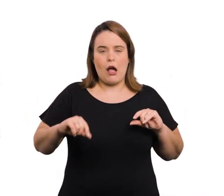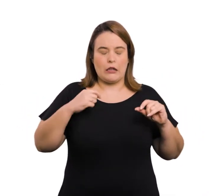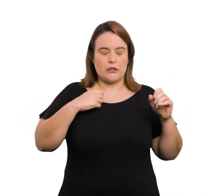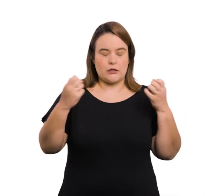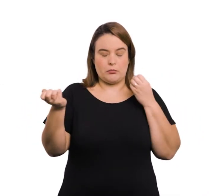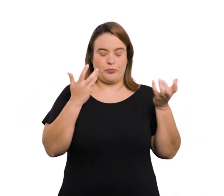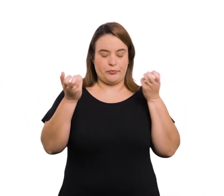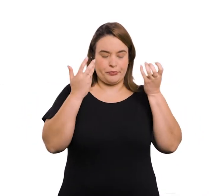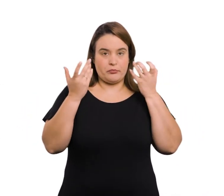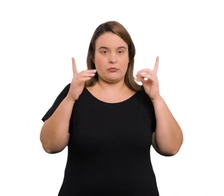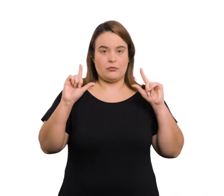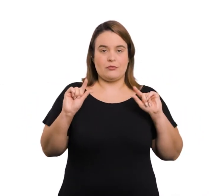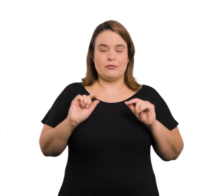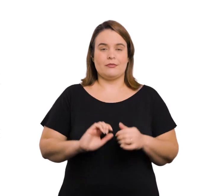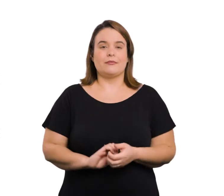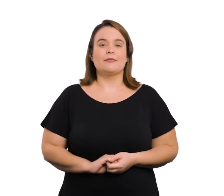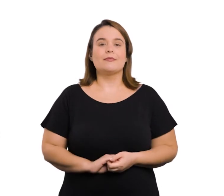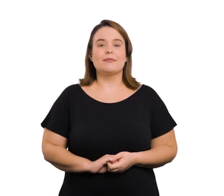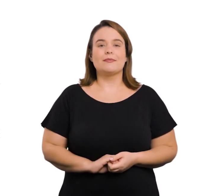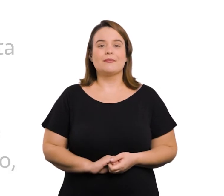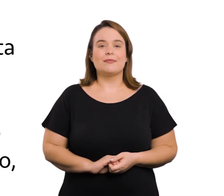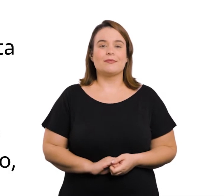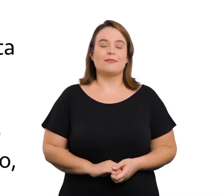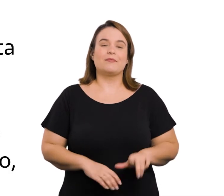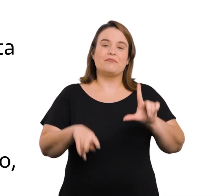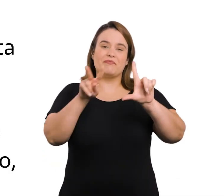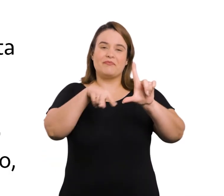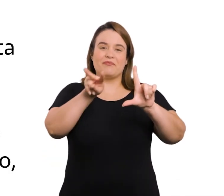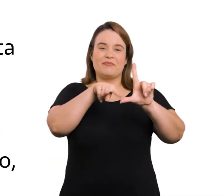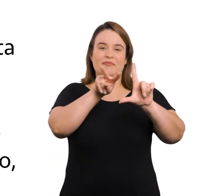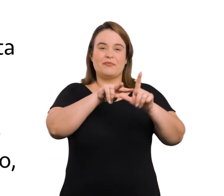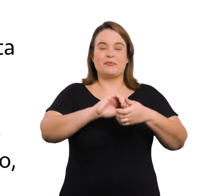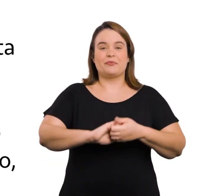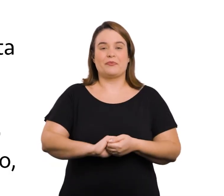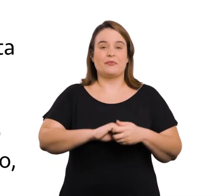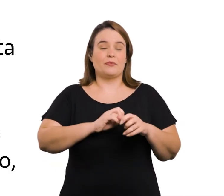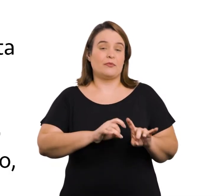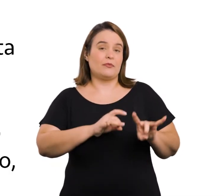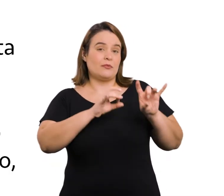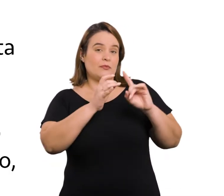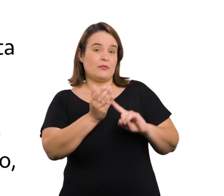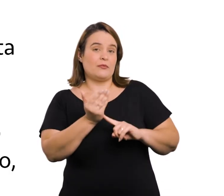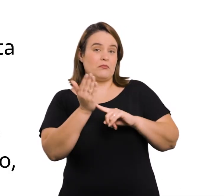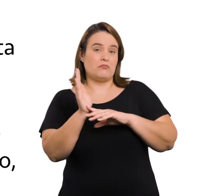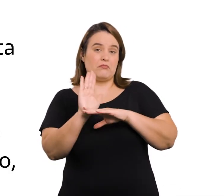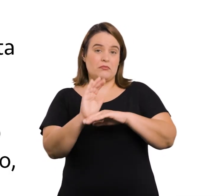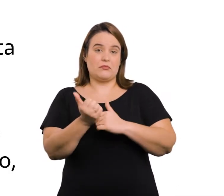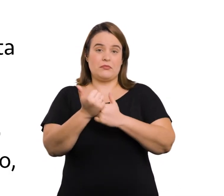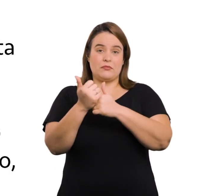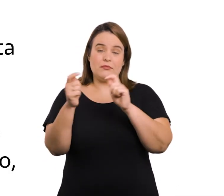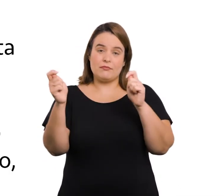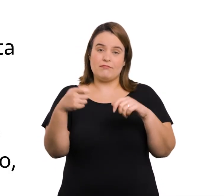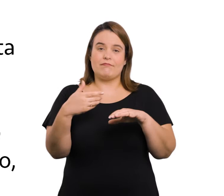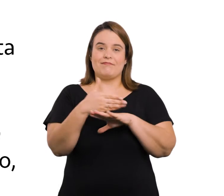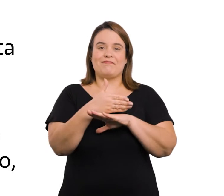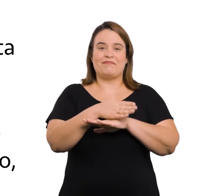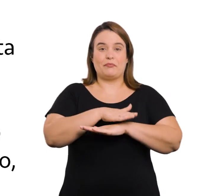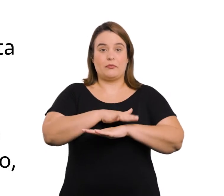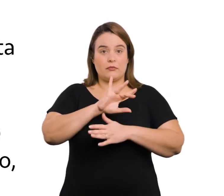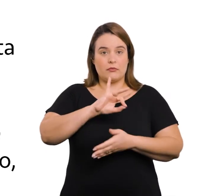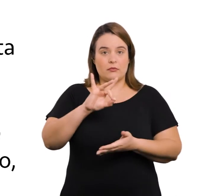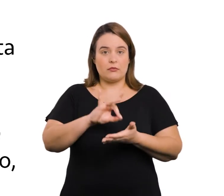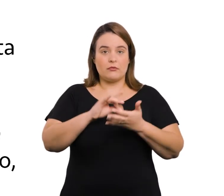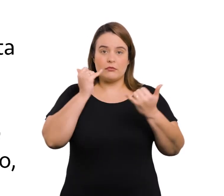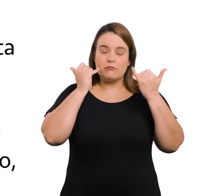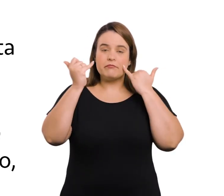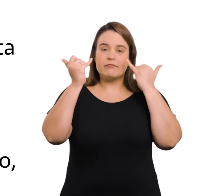prancha, reduzindo o estímulo visual. Leitores de tela. Tecnologia assistiva que possibilita o